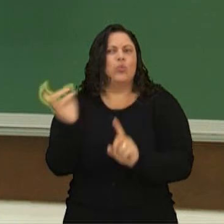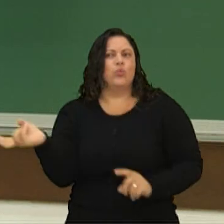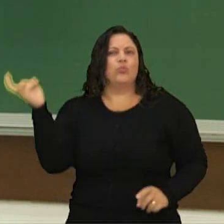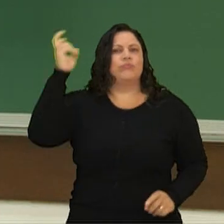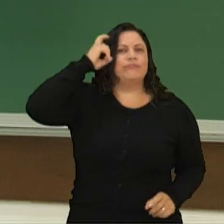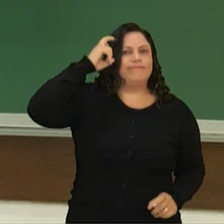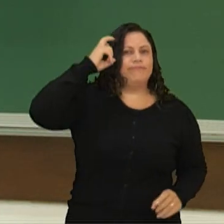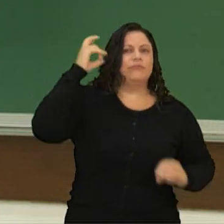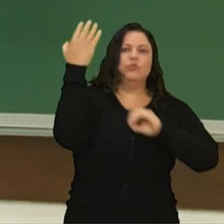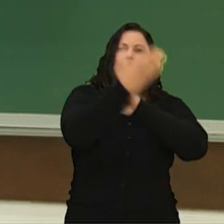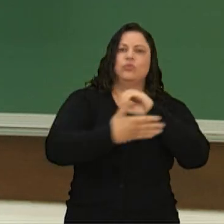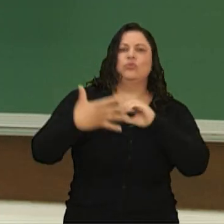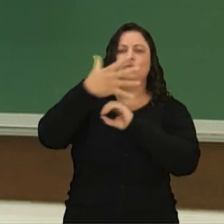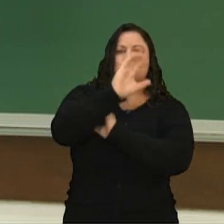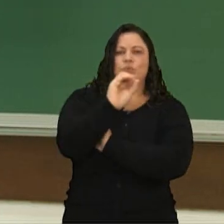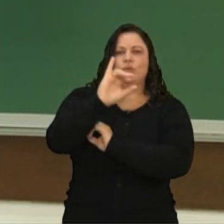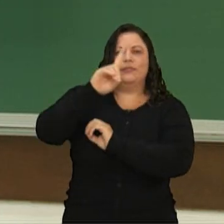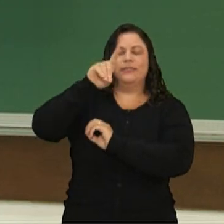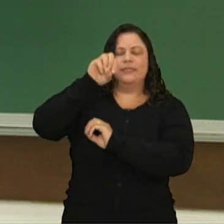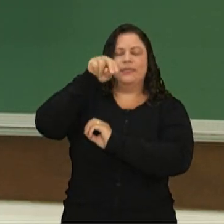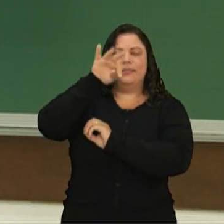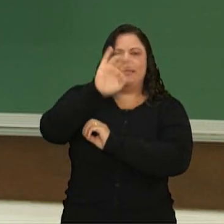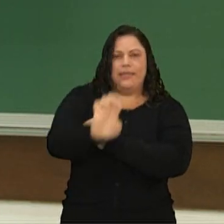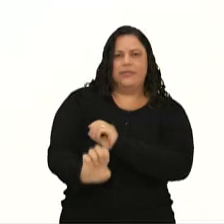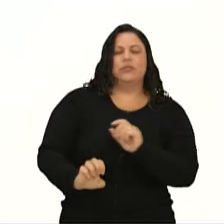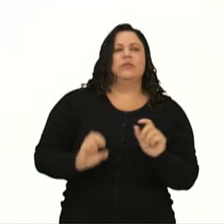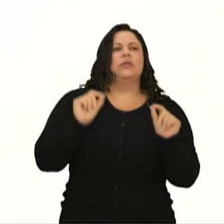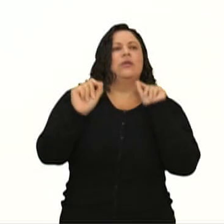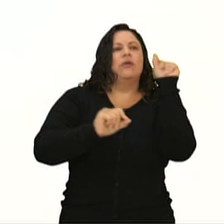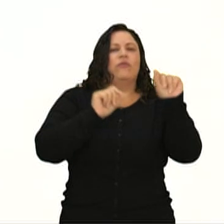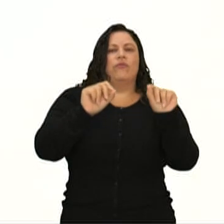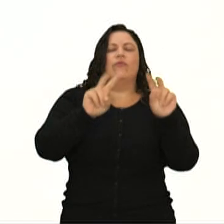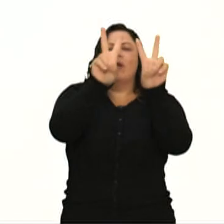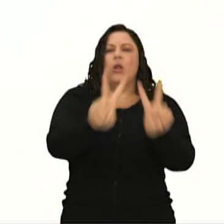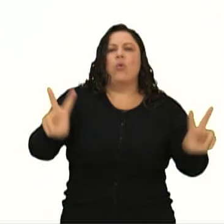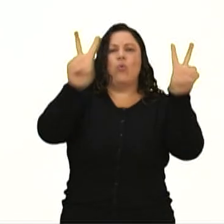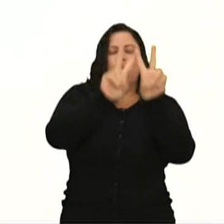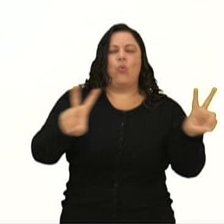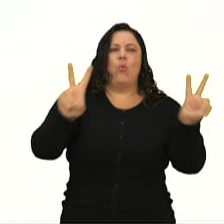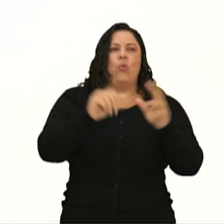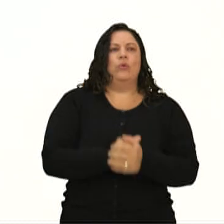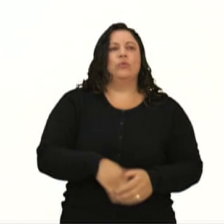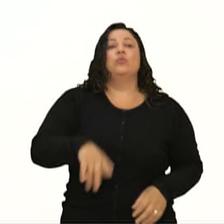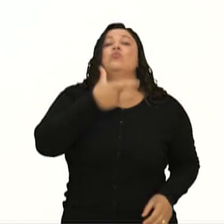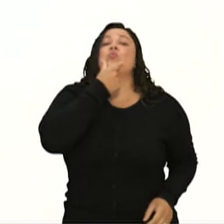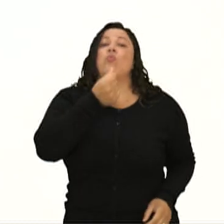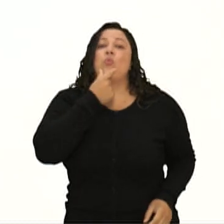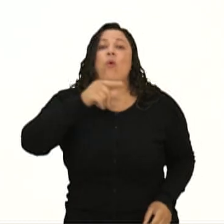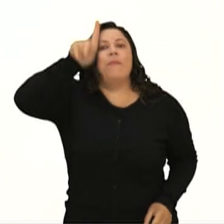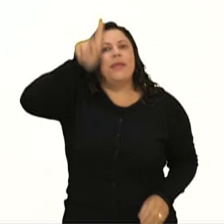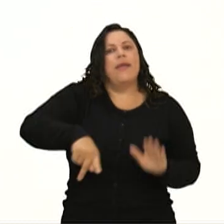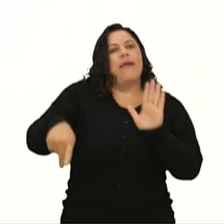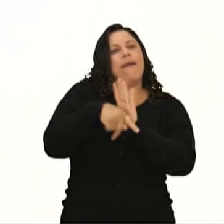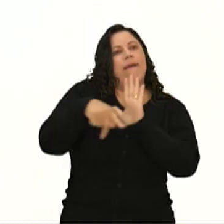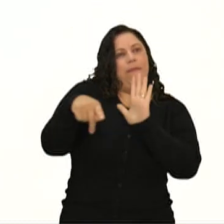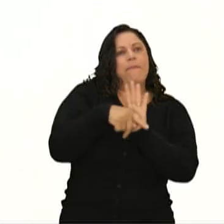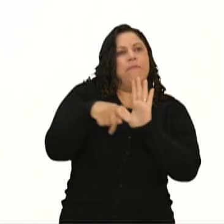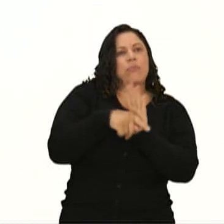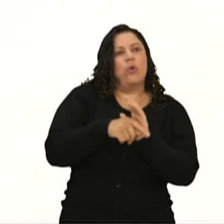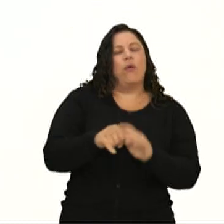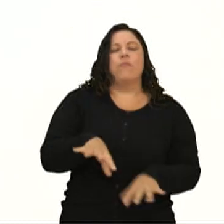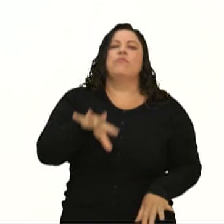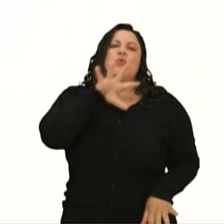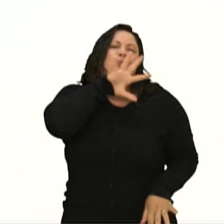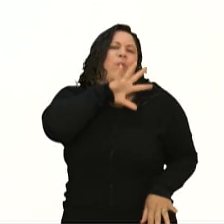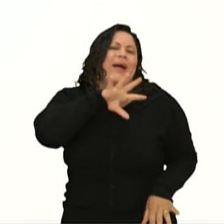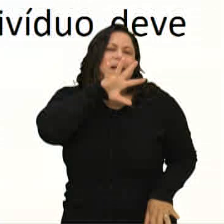ocidental. Então, valores e princípios morais ocidentais. O homem é, por natureza, um animal social. Isso já dizia o filósofo